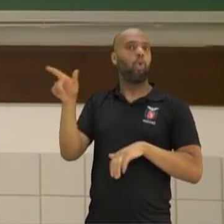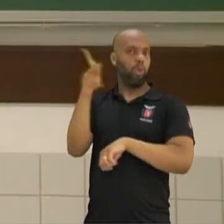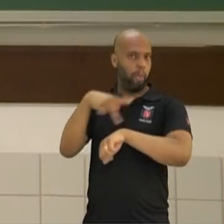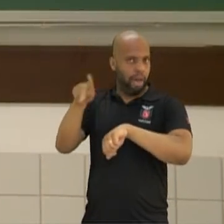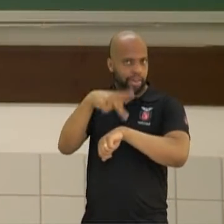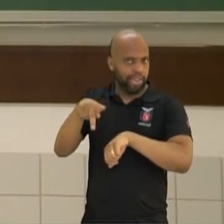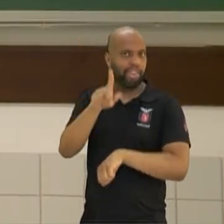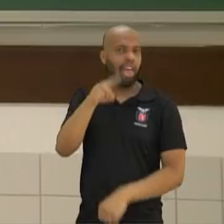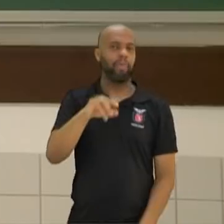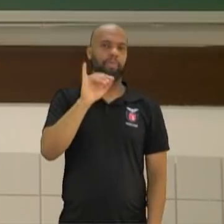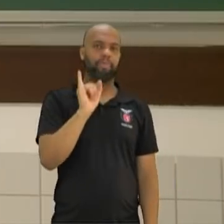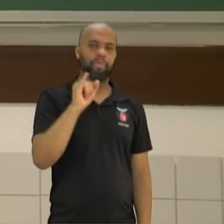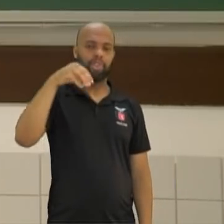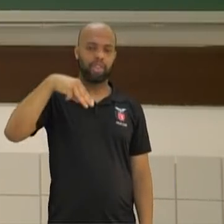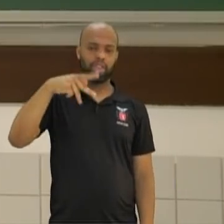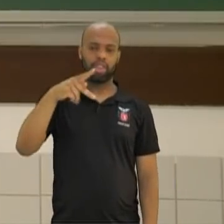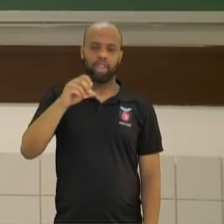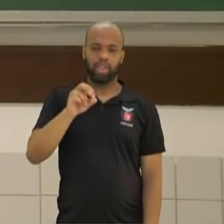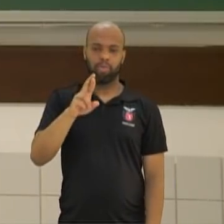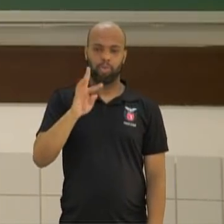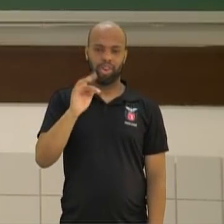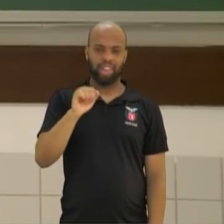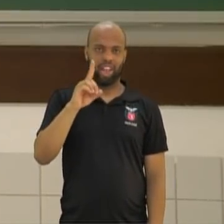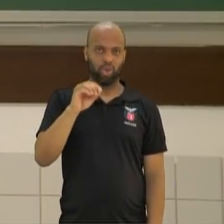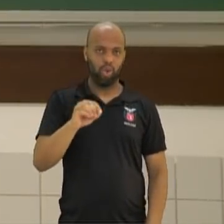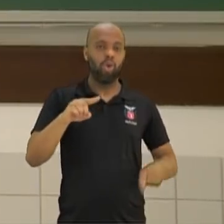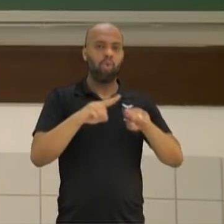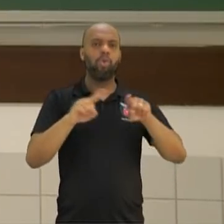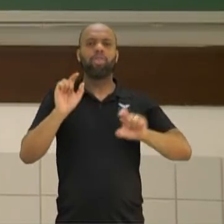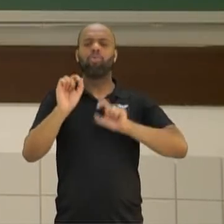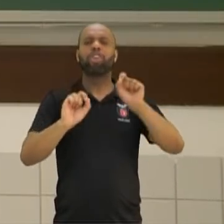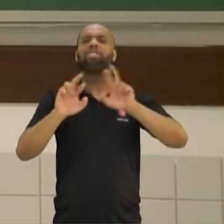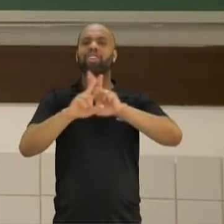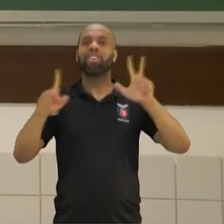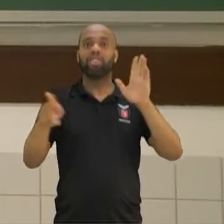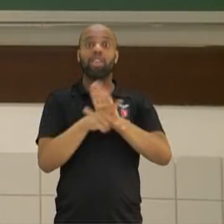que refletiu, sim, foi a rapidez com que